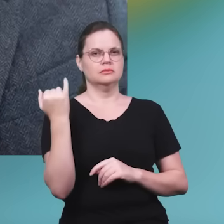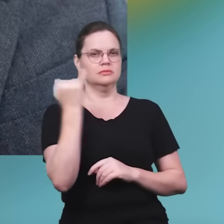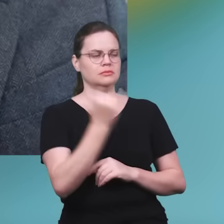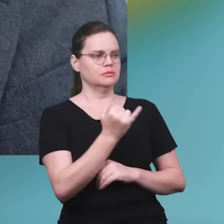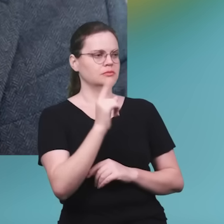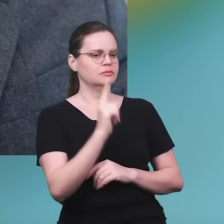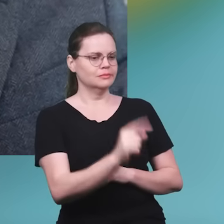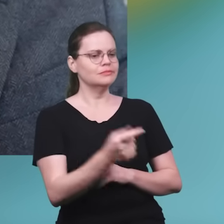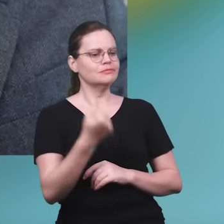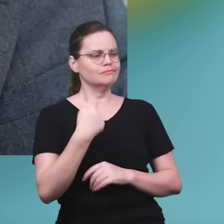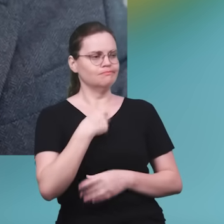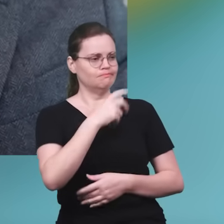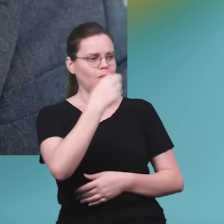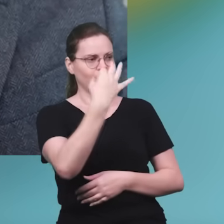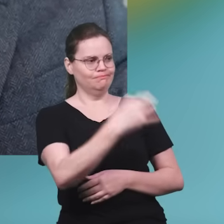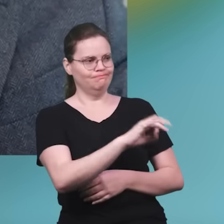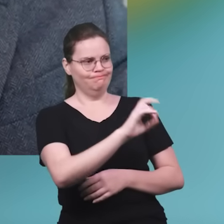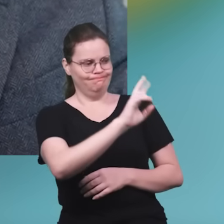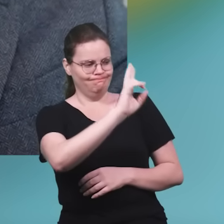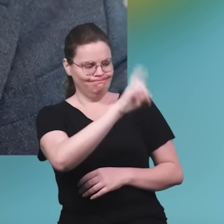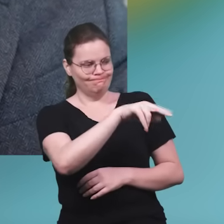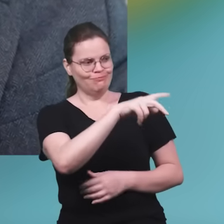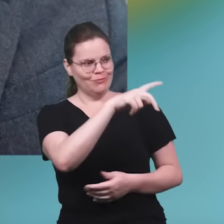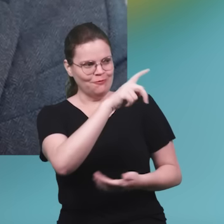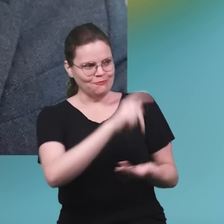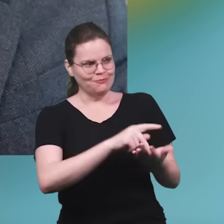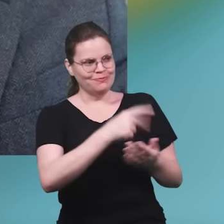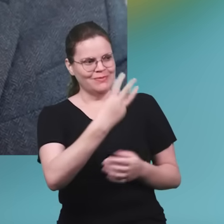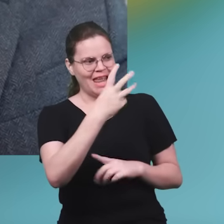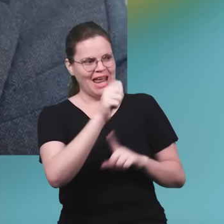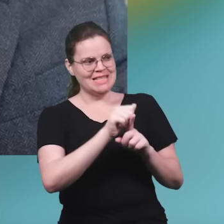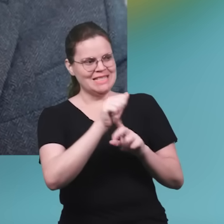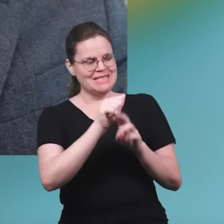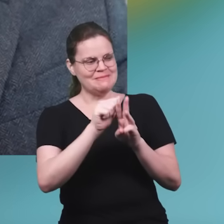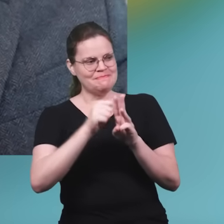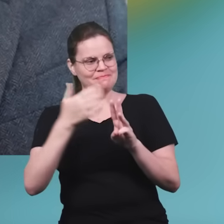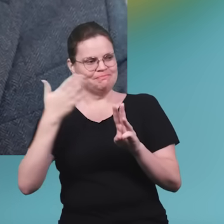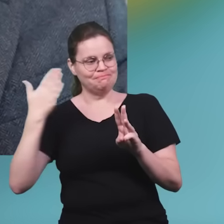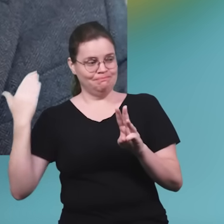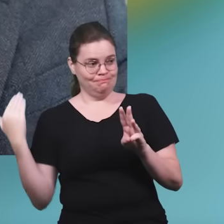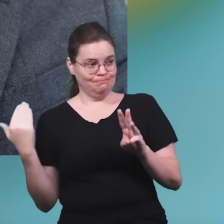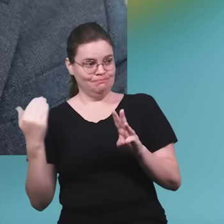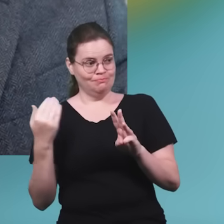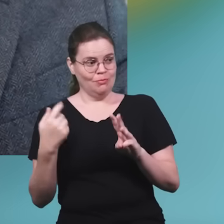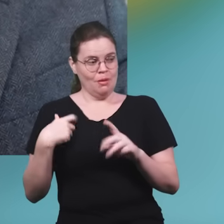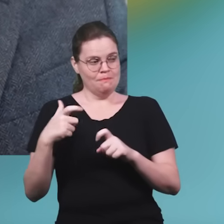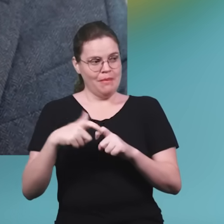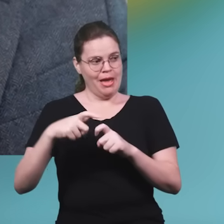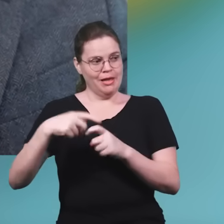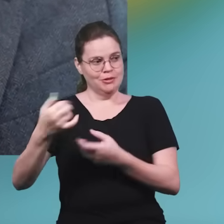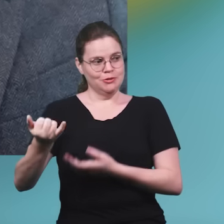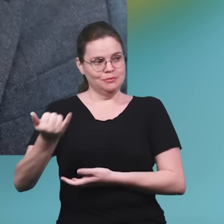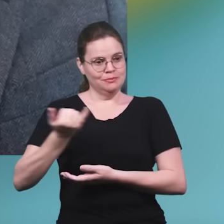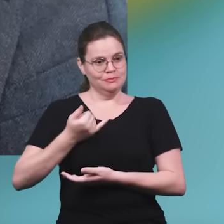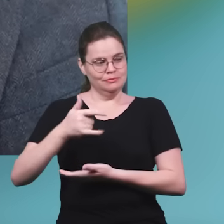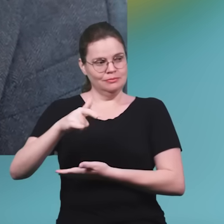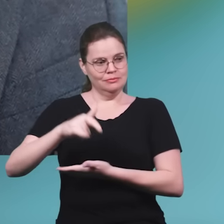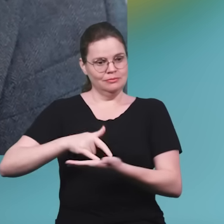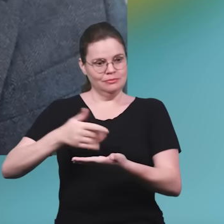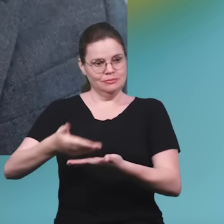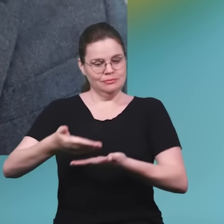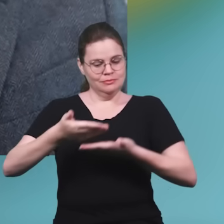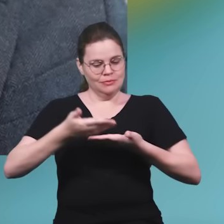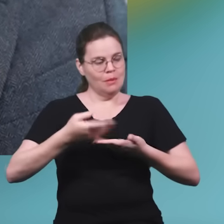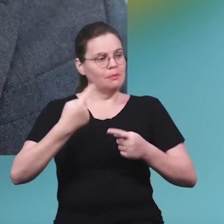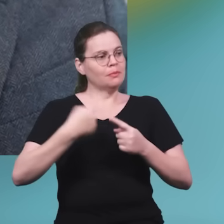que ele realmente havia recebido um atestado há 3 meses atrás, aproximadamente. A sua esposa